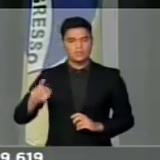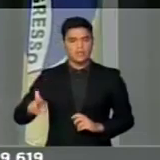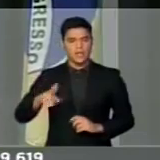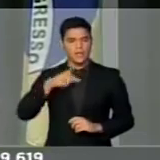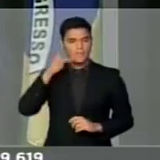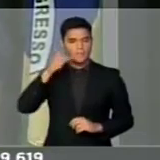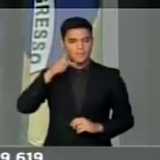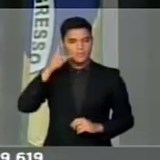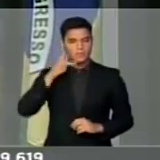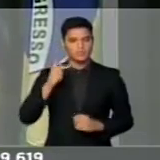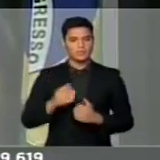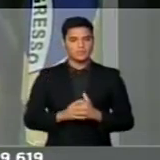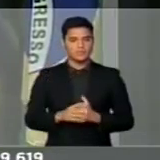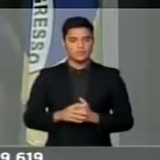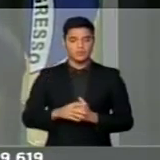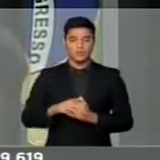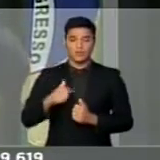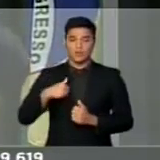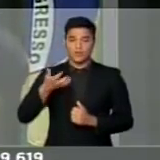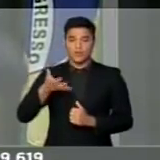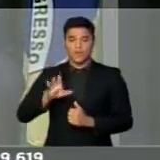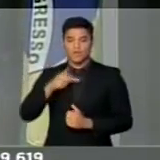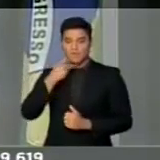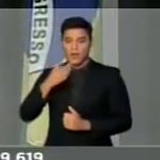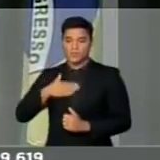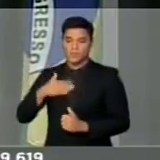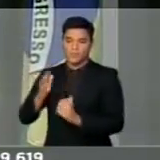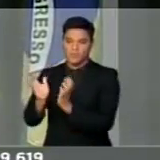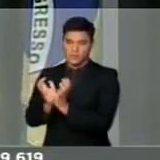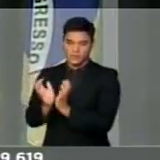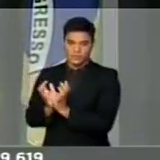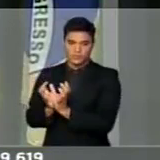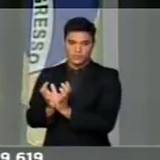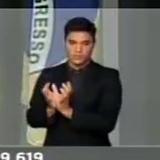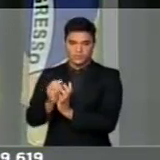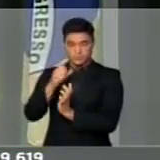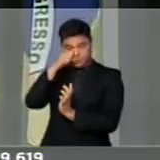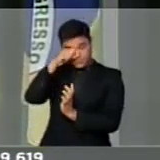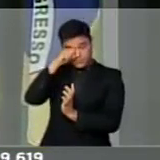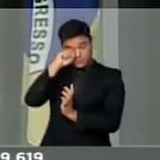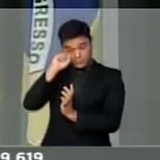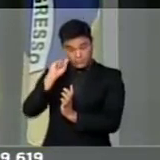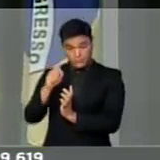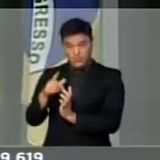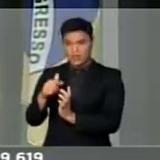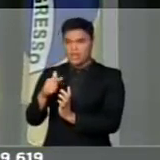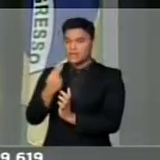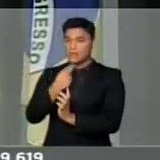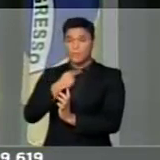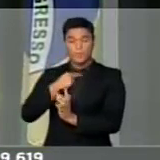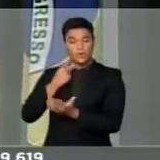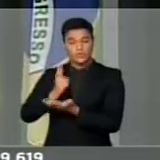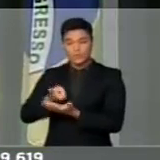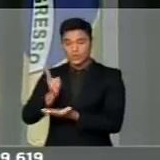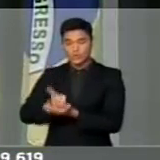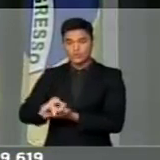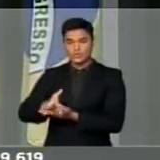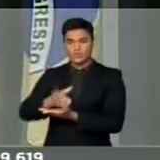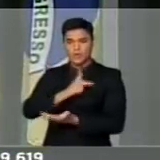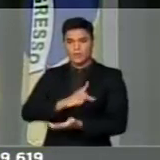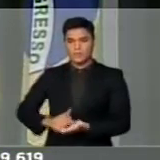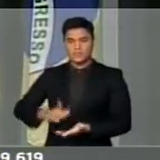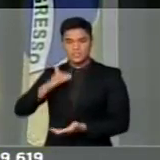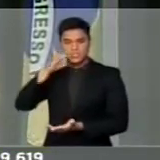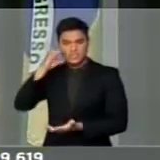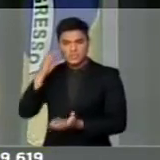Eu não quero falar pelo partido só, não tem mais condição de tocar o país com a presidente Dilma e o PT